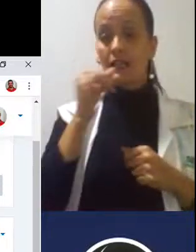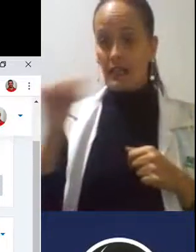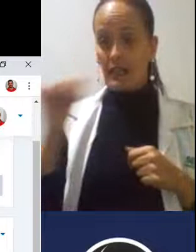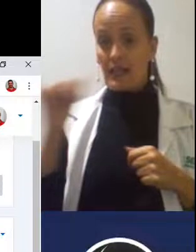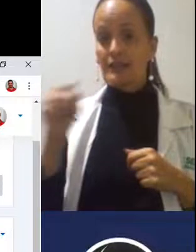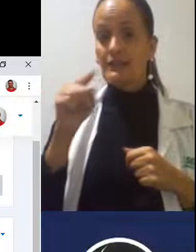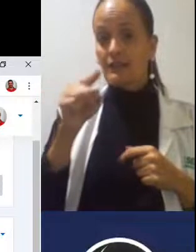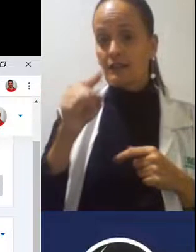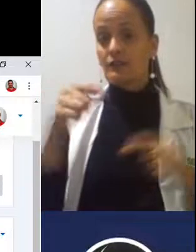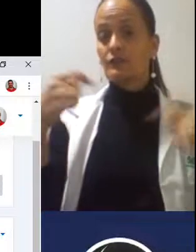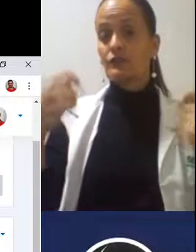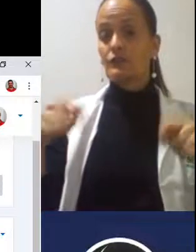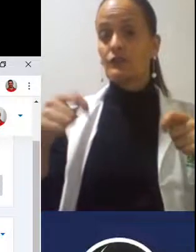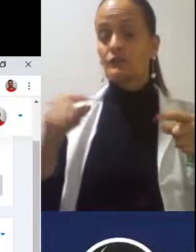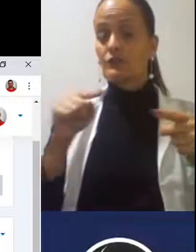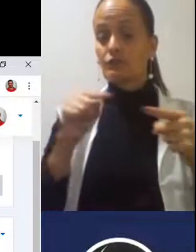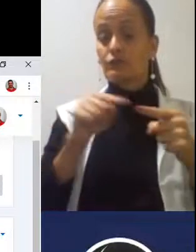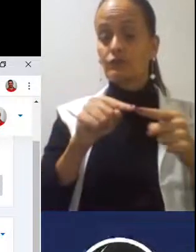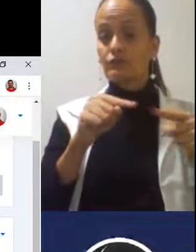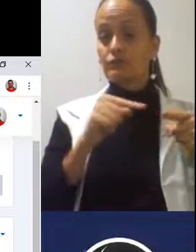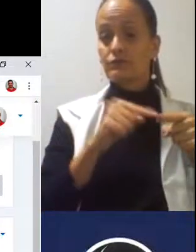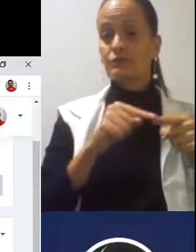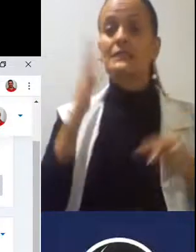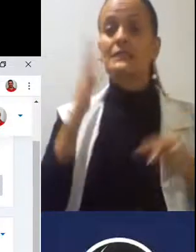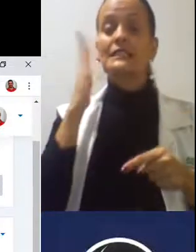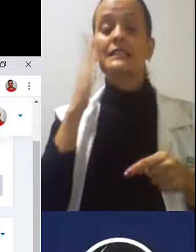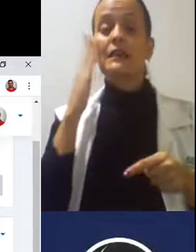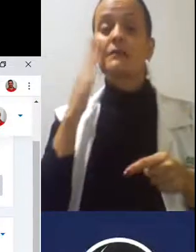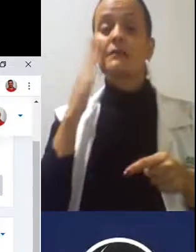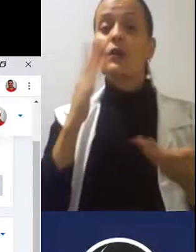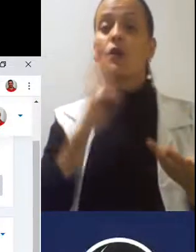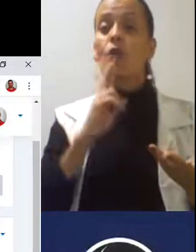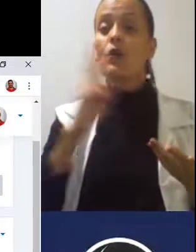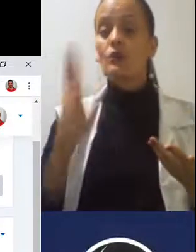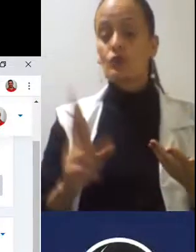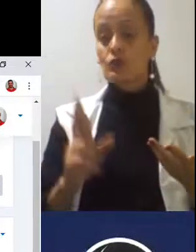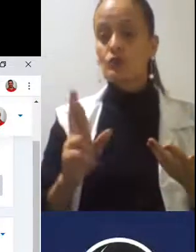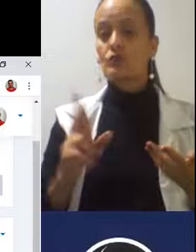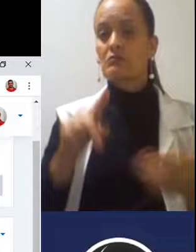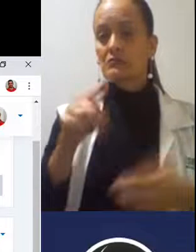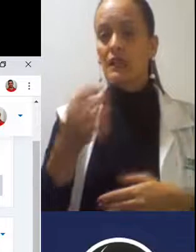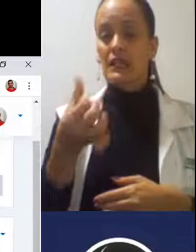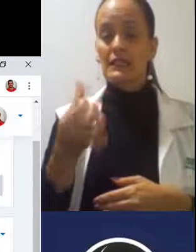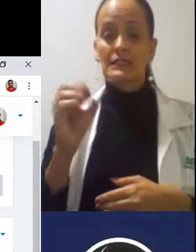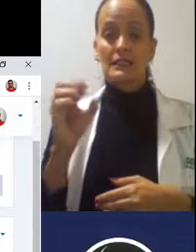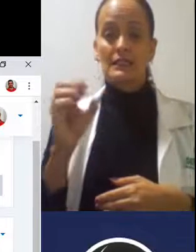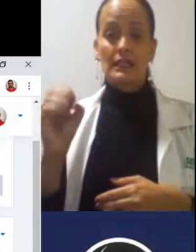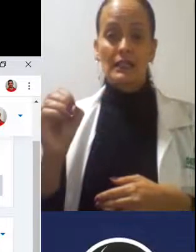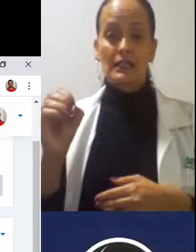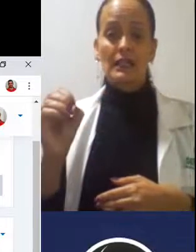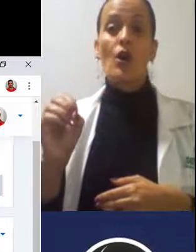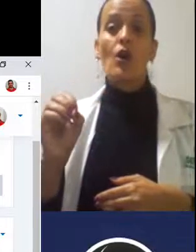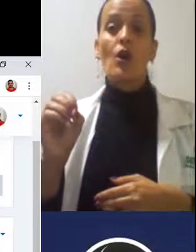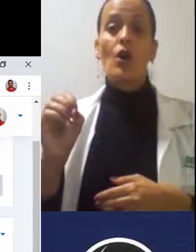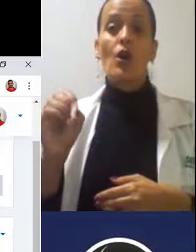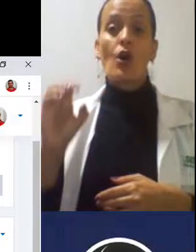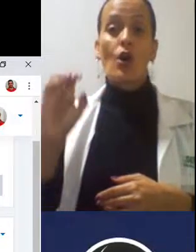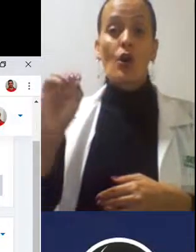ele em paralelo com as cargas para poder medir a resistência elétrica. No caso aqui deu 60 ohms, que é a resistência elétrica da lâmpada,